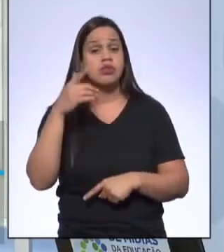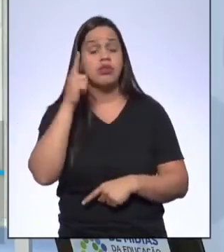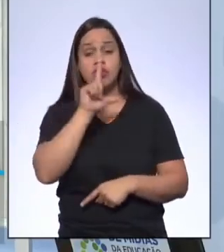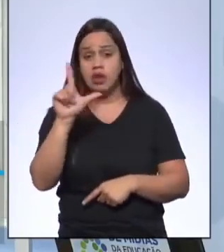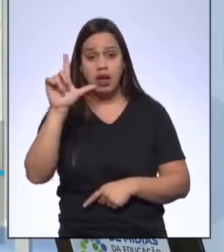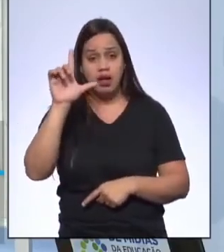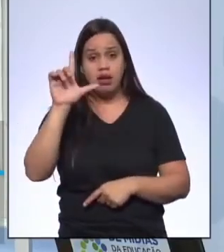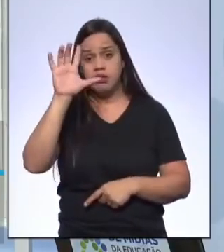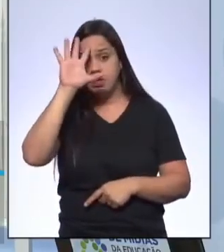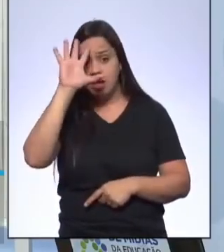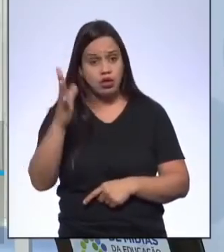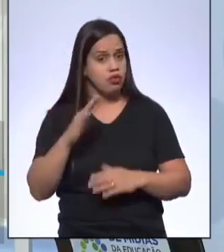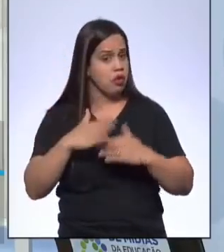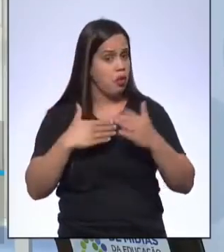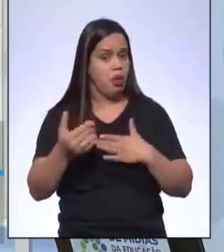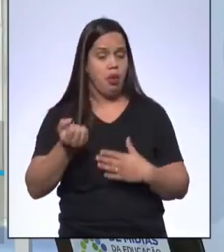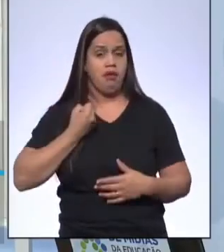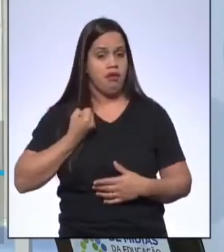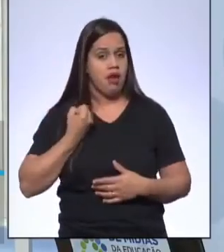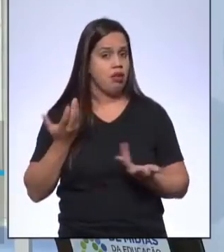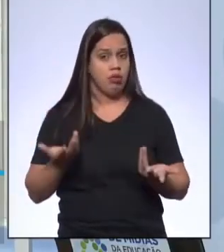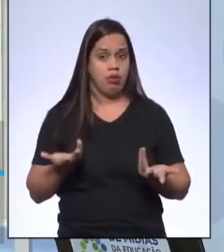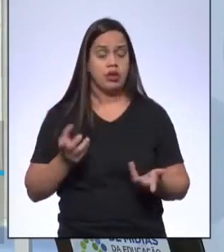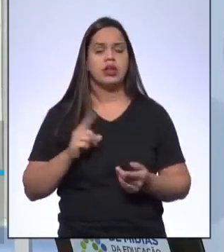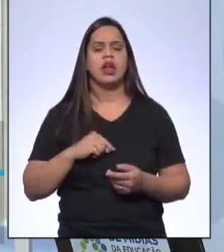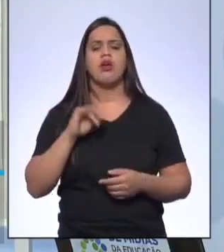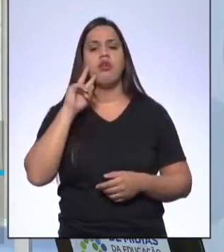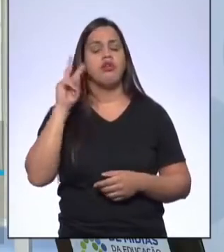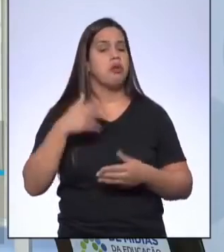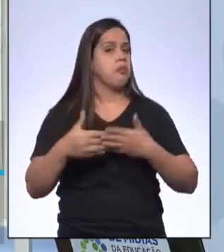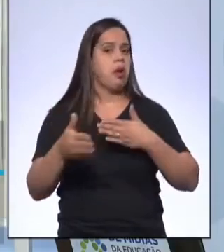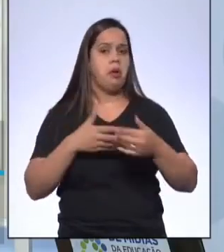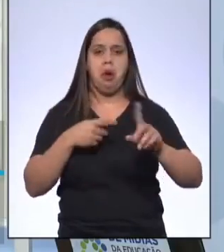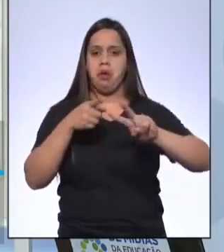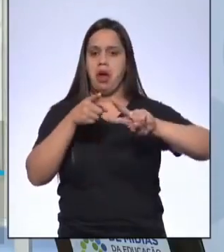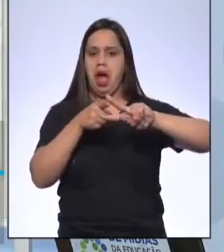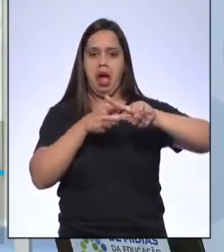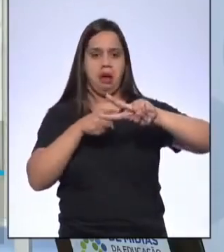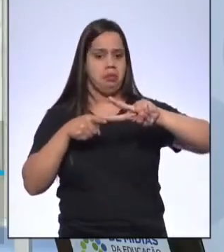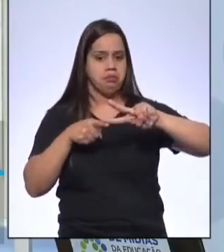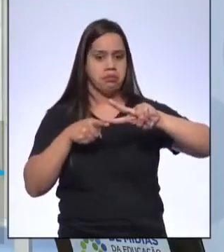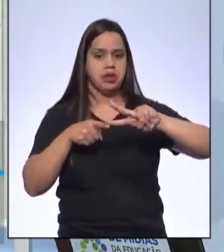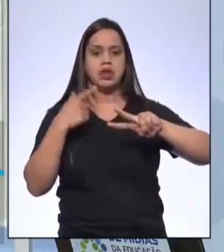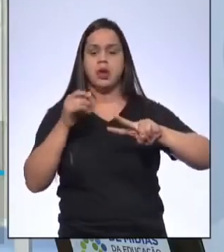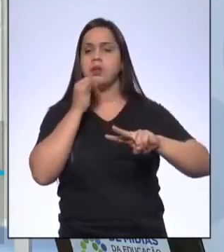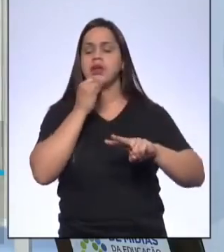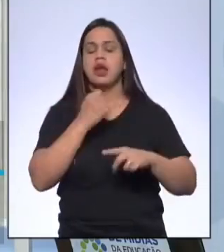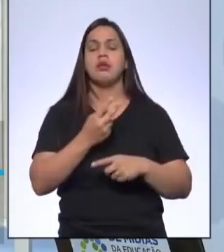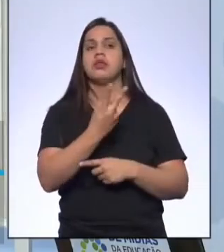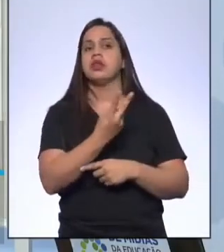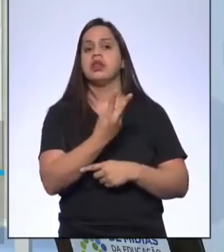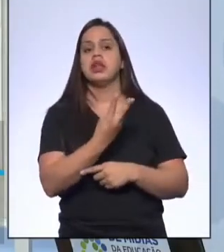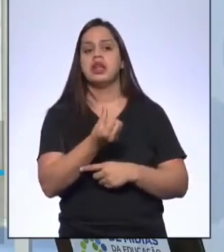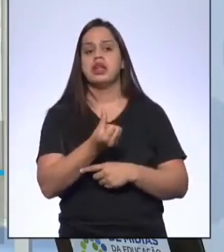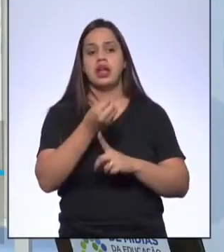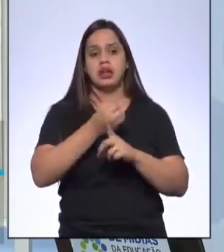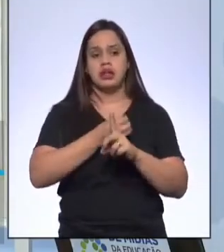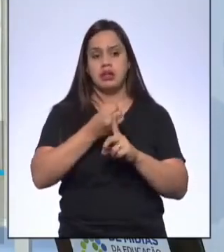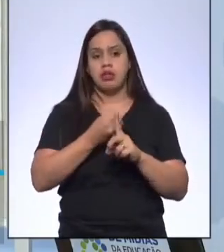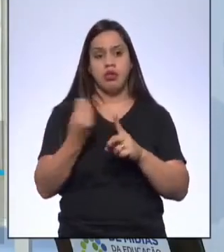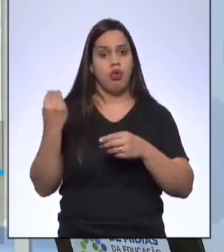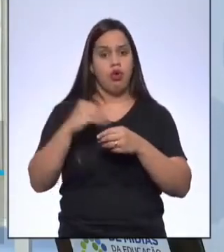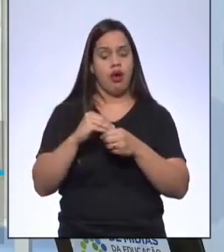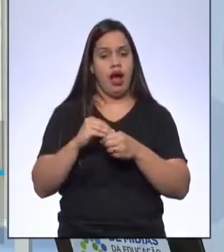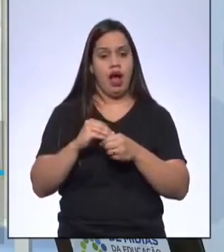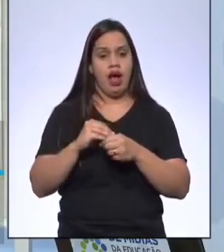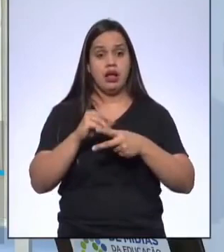No caso, eu coloquei aqui, seria para qualquer raio. Então, por exemplo, 36 graus, se eu colocasse um raio 10 aqui,